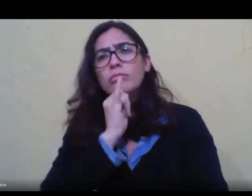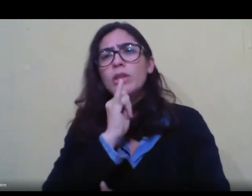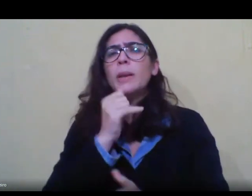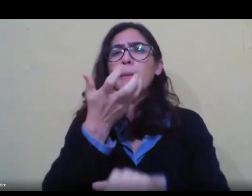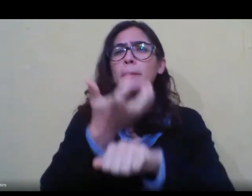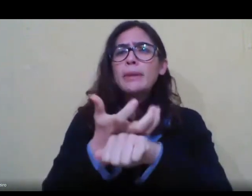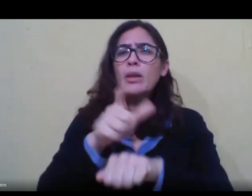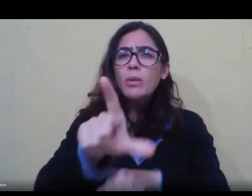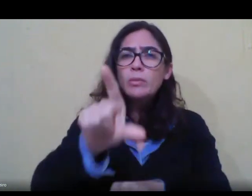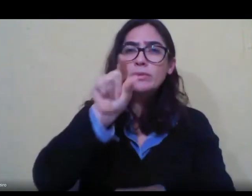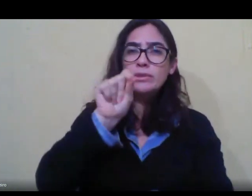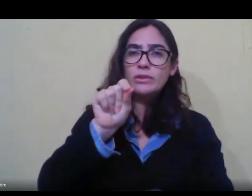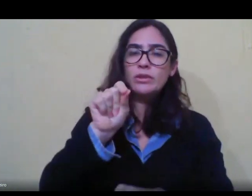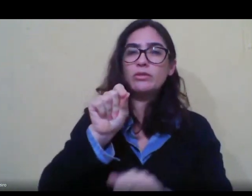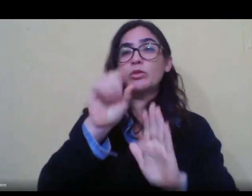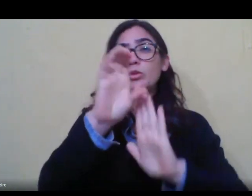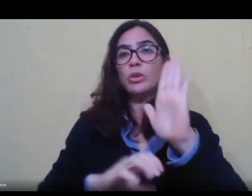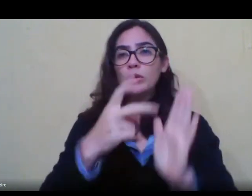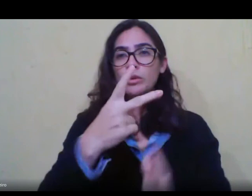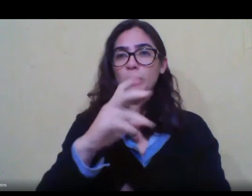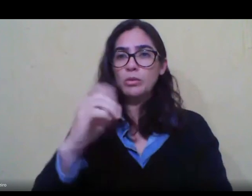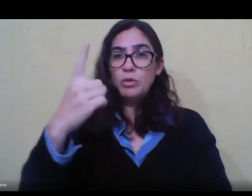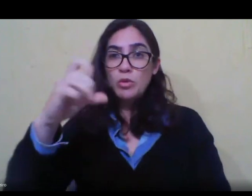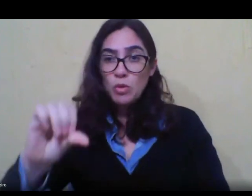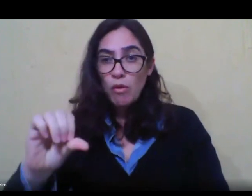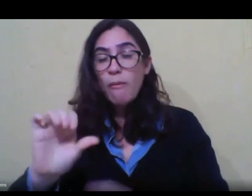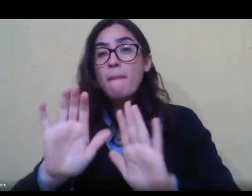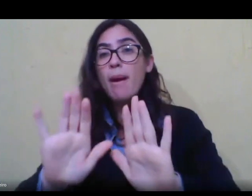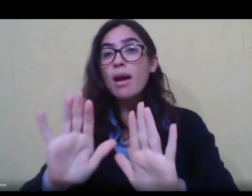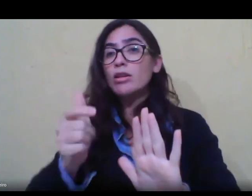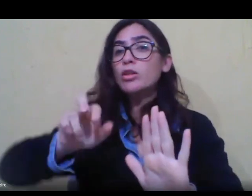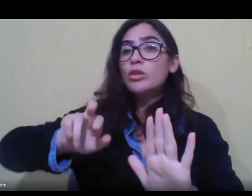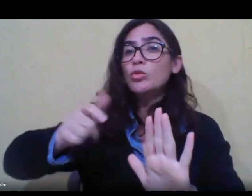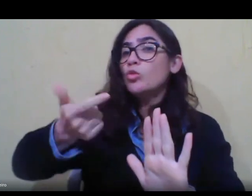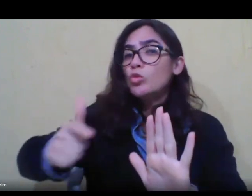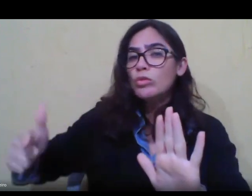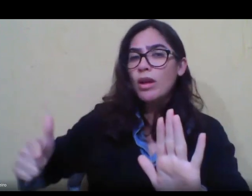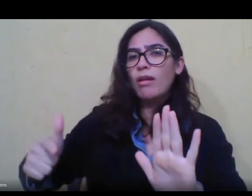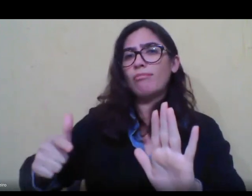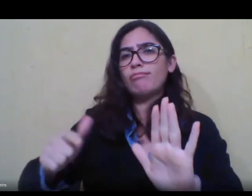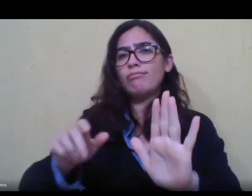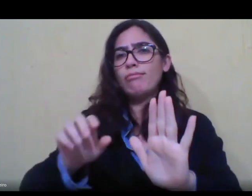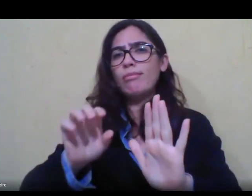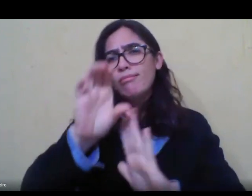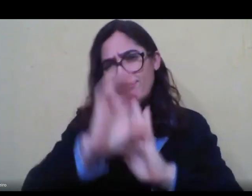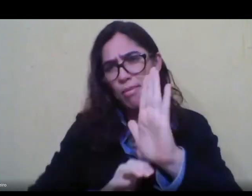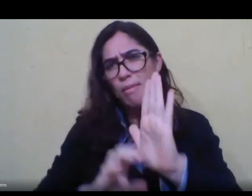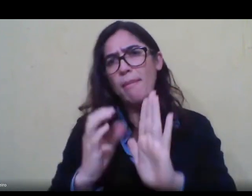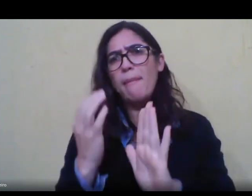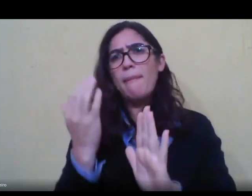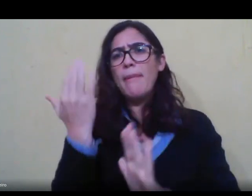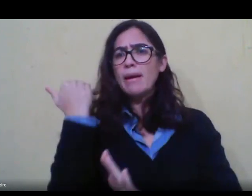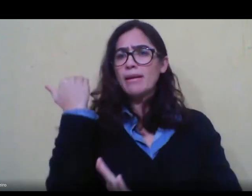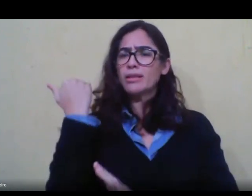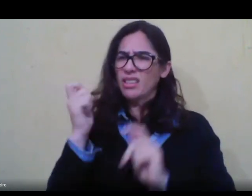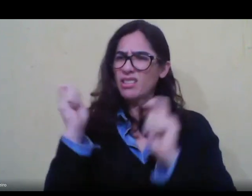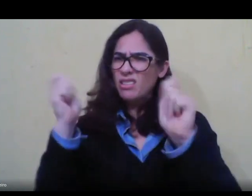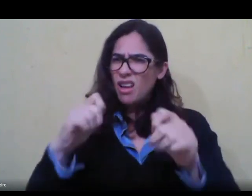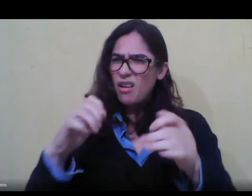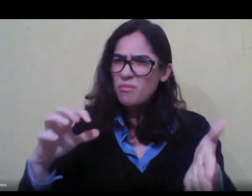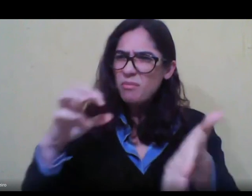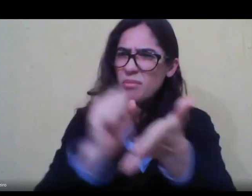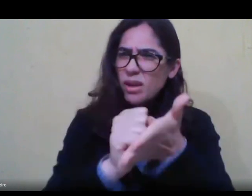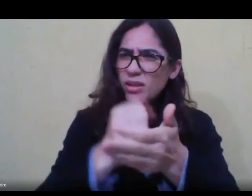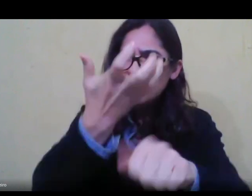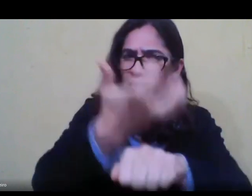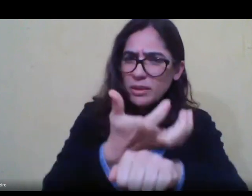ele matricula nessa disciplina, mas ao longo aí do semestre essa ficha acaba sendo validada e aí até terminar ele consegue.